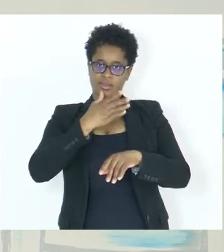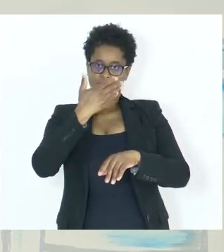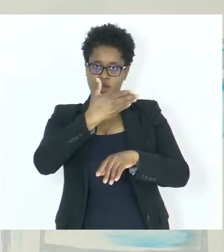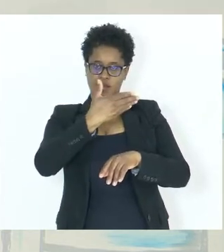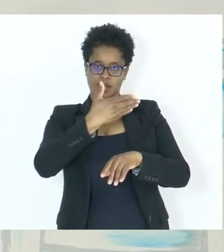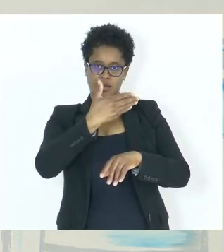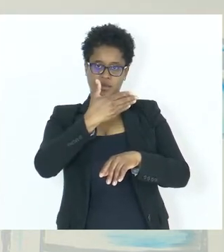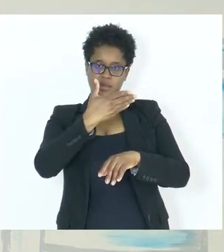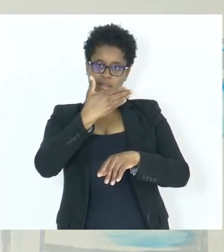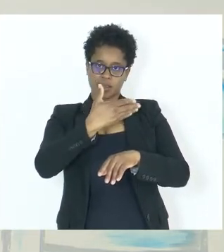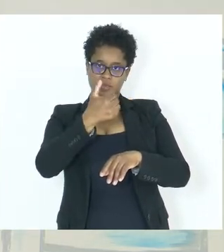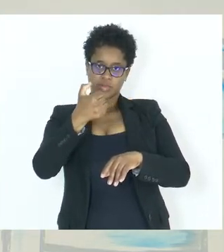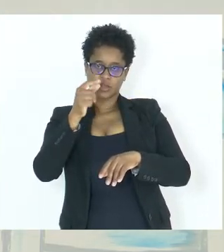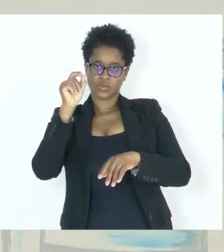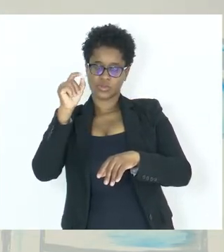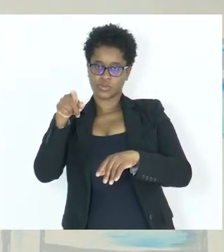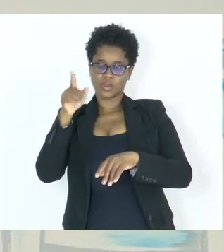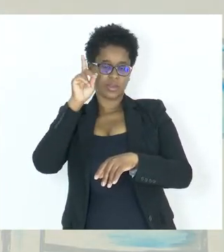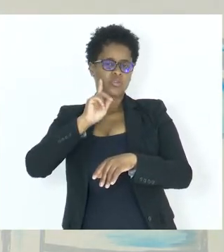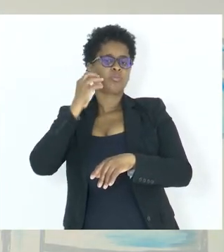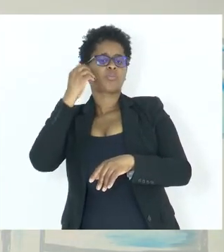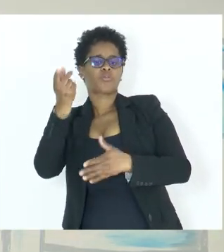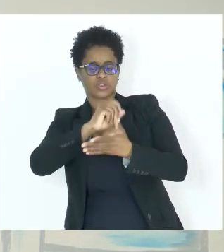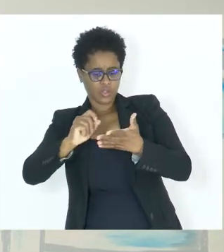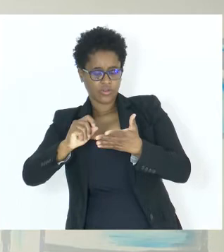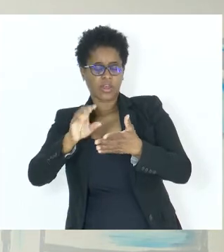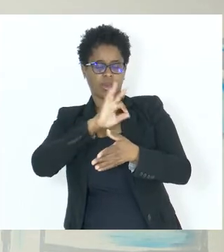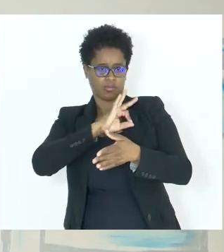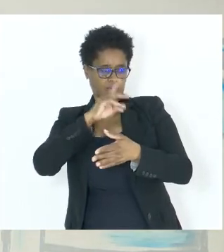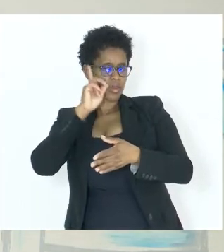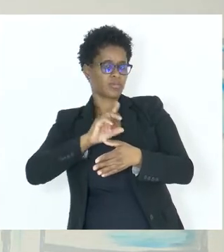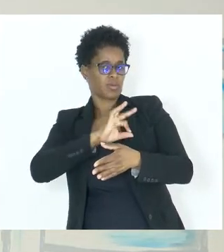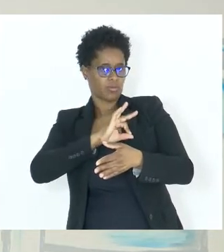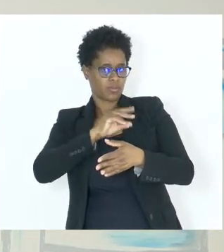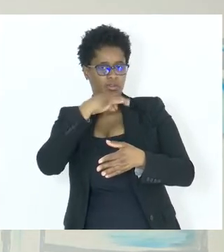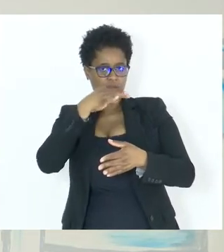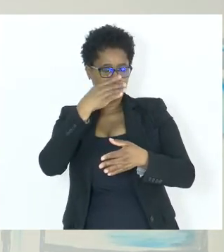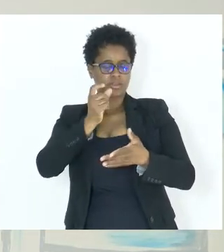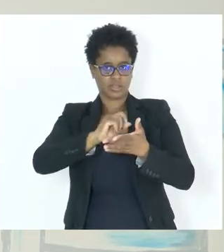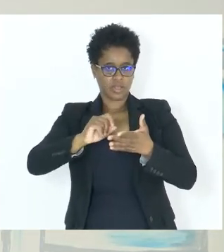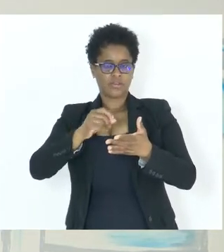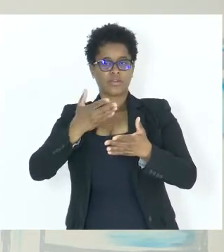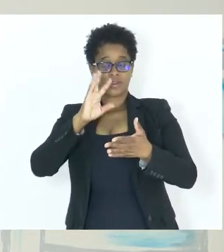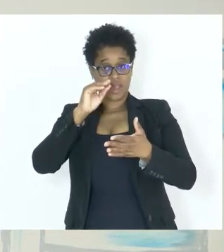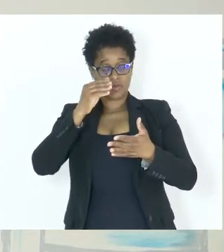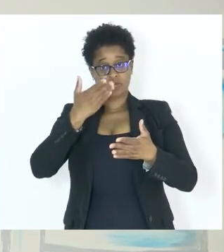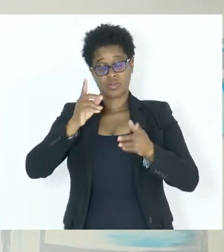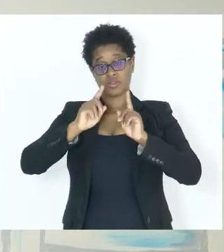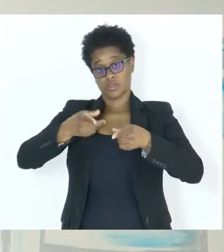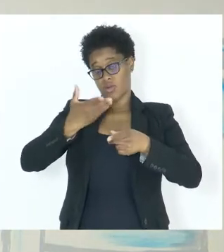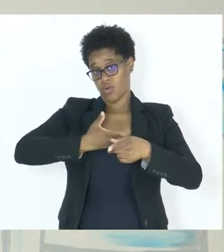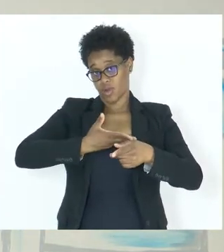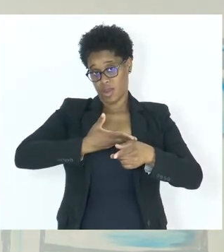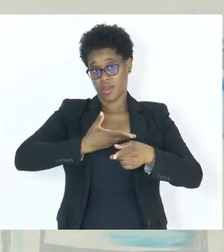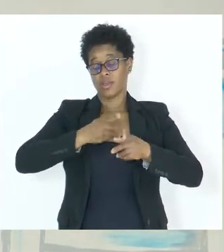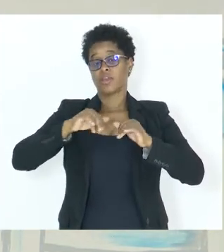15º. Como é que vocês escreveram? A professora disse que se escreve o 10º com a letra D, inicia-se com a letra D e